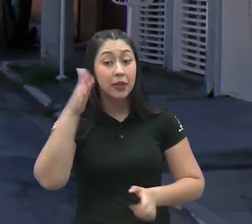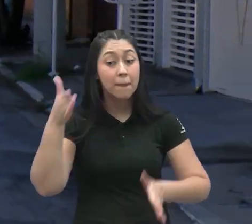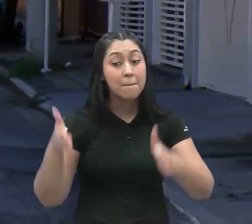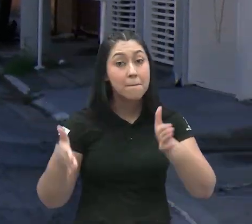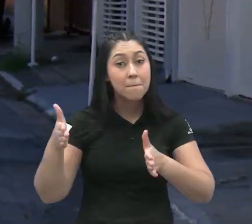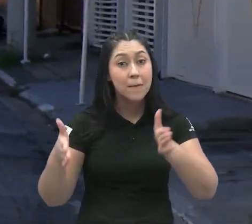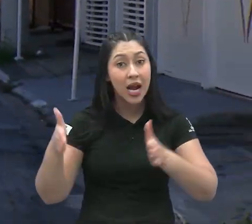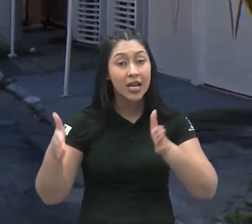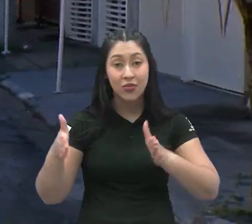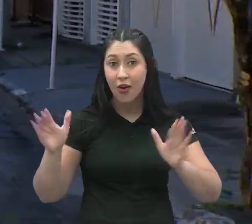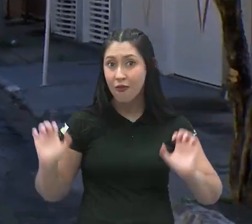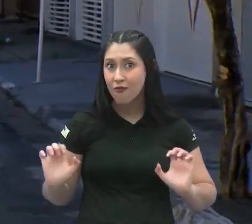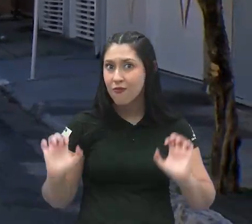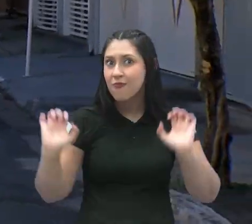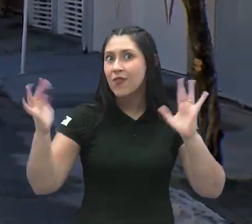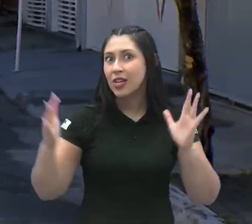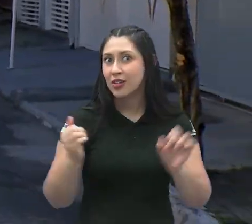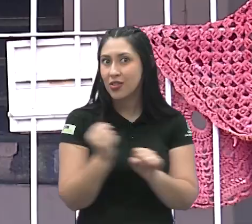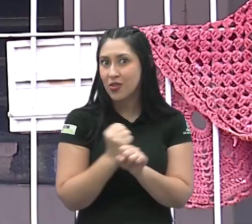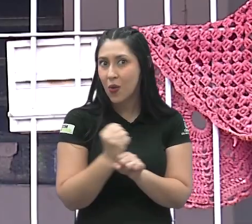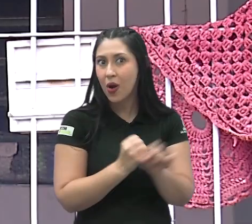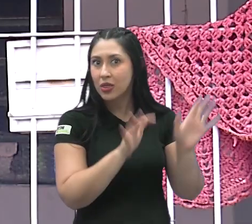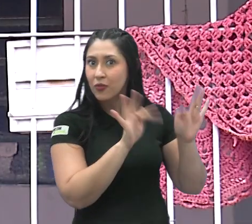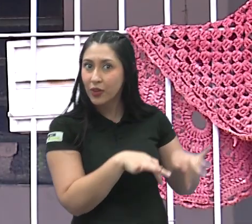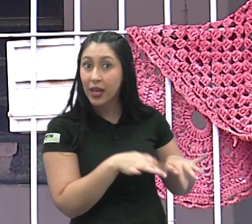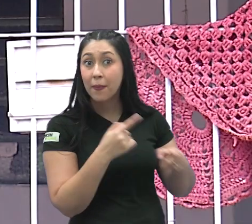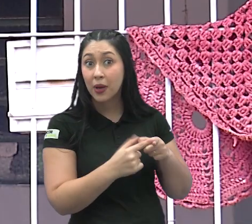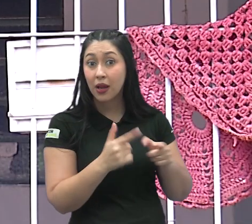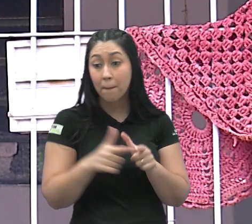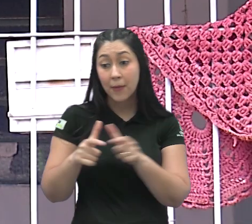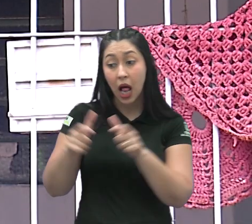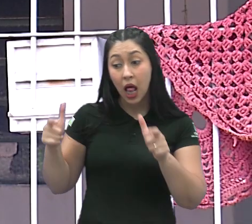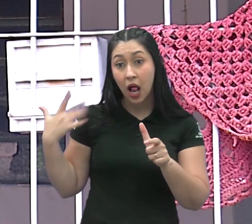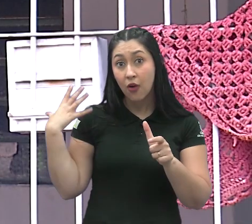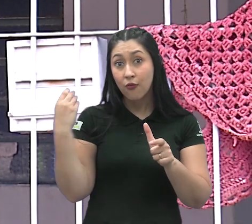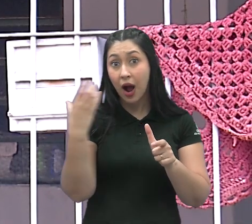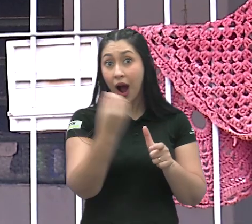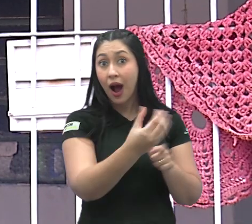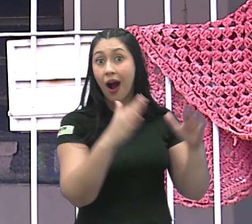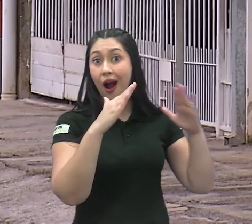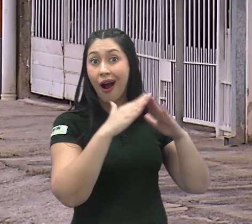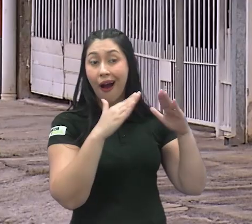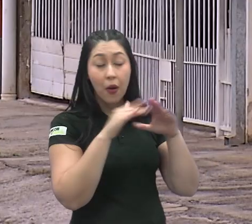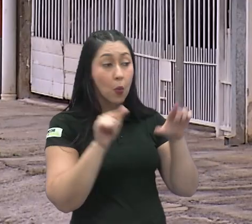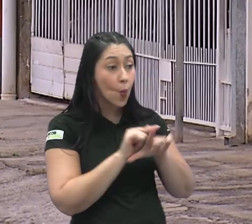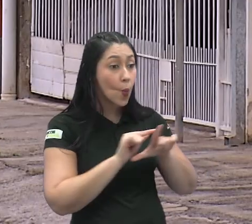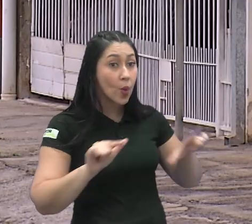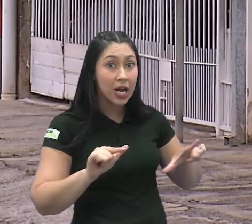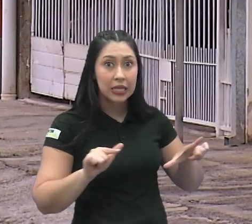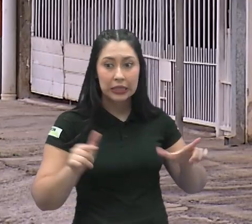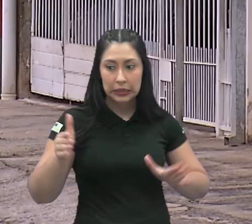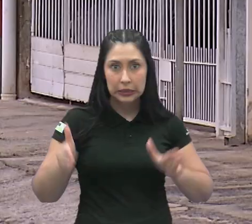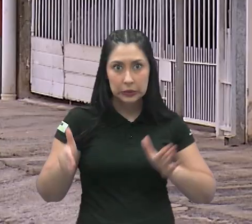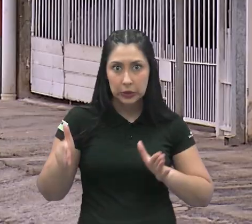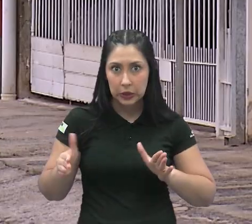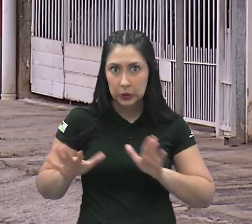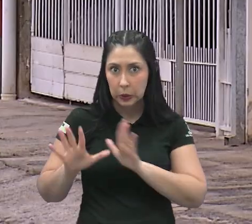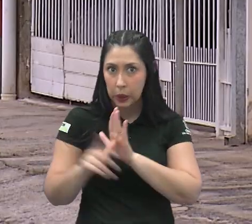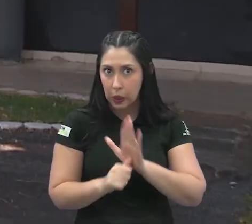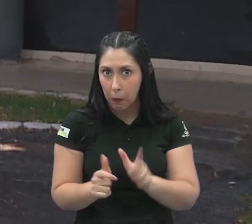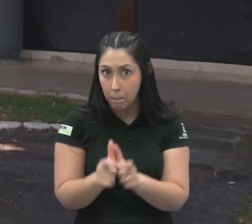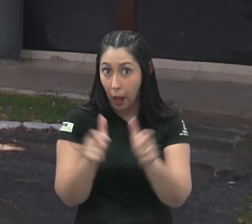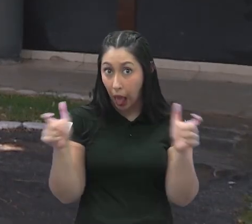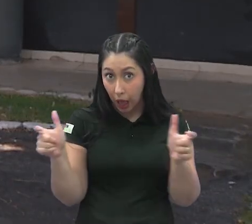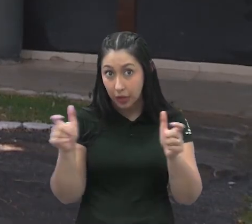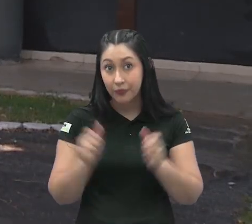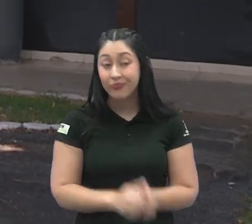principalmente na reta final do ano. Muita gente viaja e a casa fica vazia. Nessa época, o número de furtos aumenta.